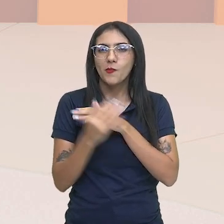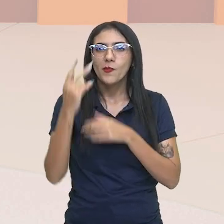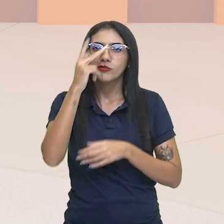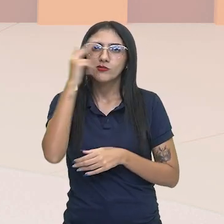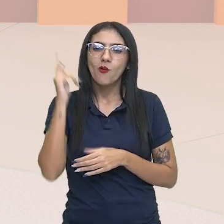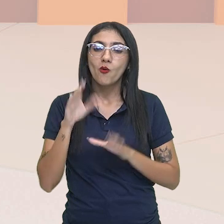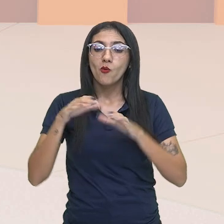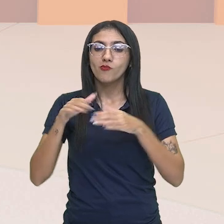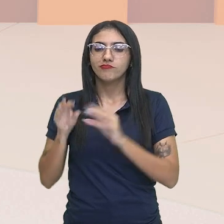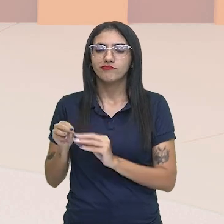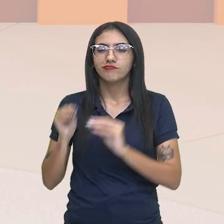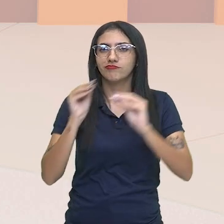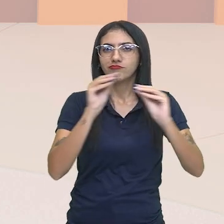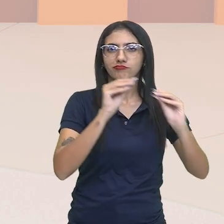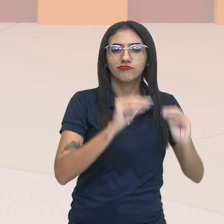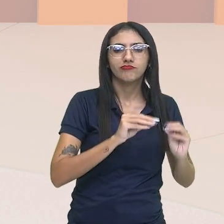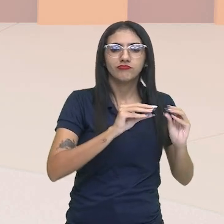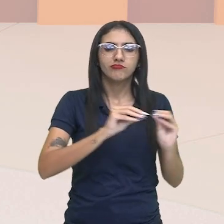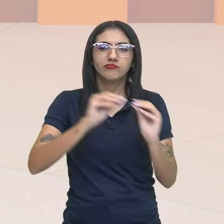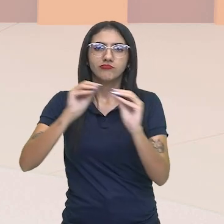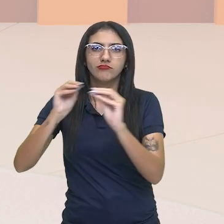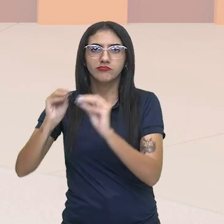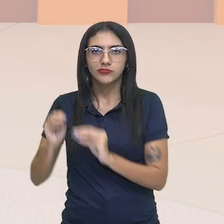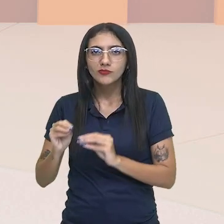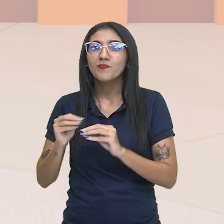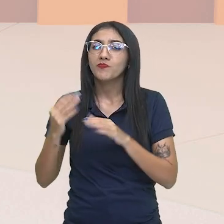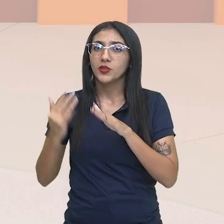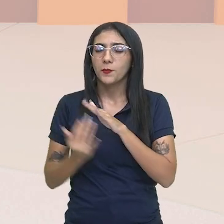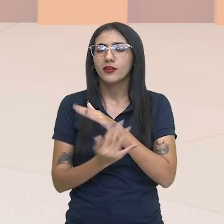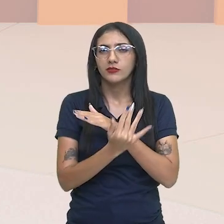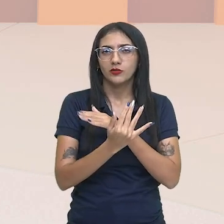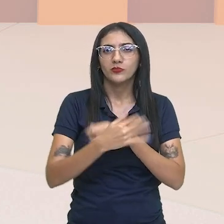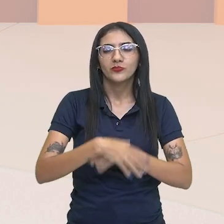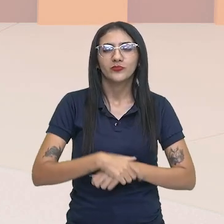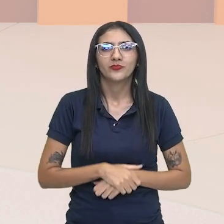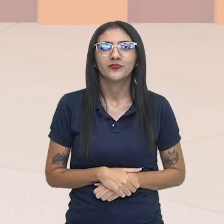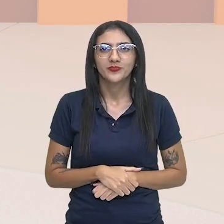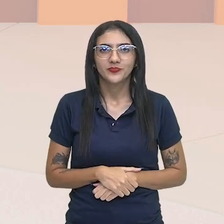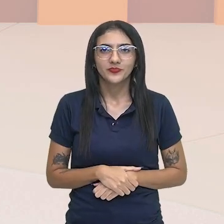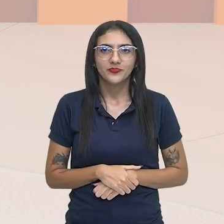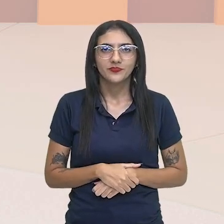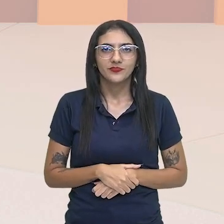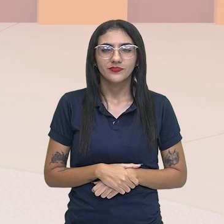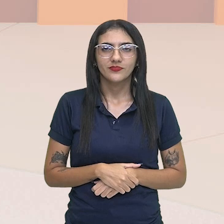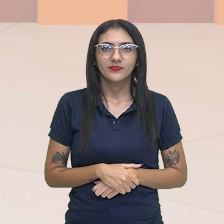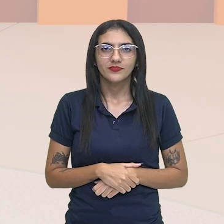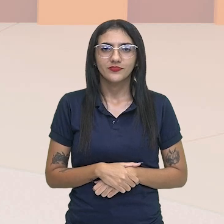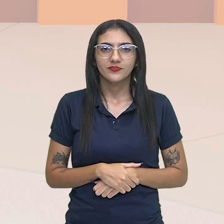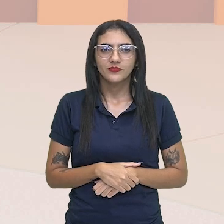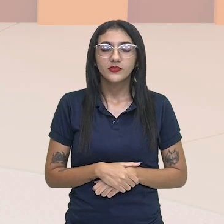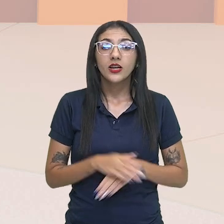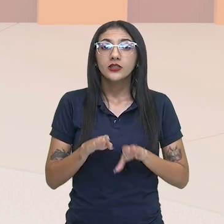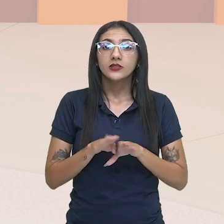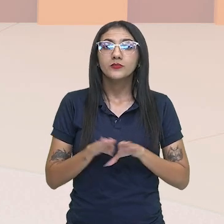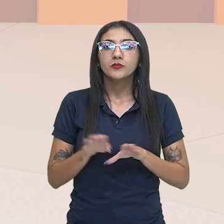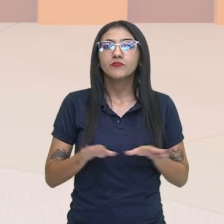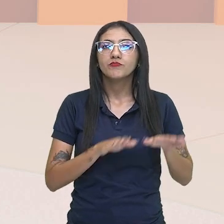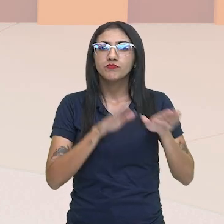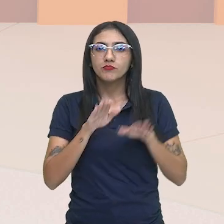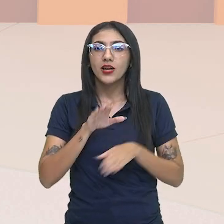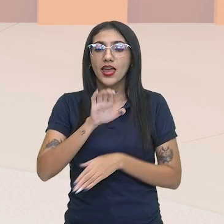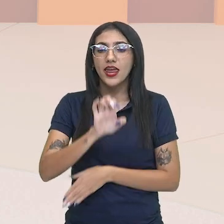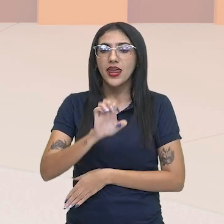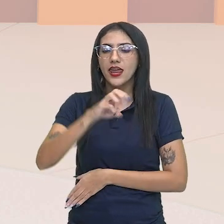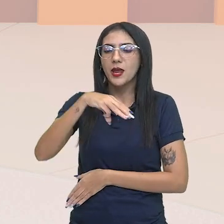pessoas, esse deslocamento ou esse processo de migração. E aí nós temos a emigração e